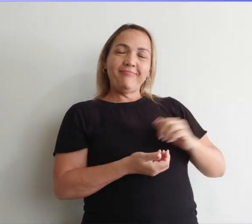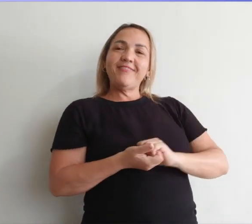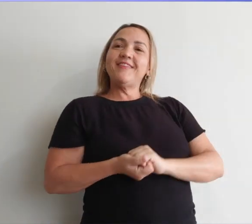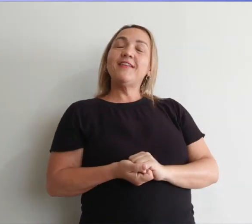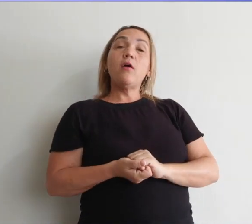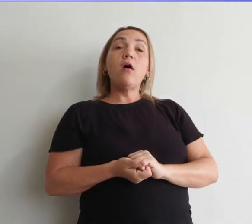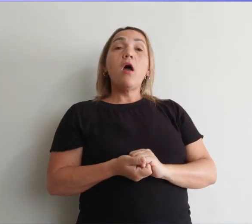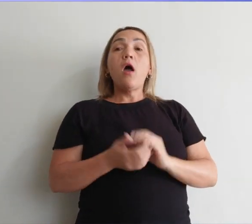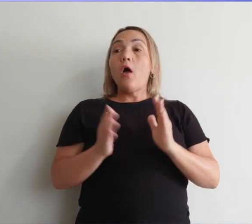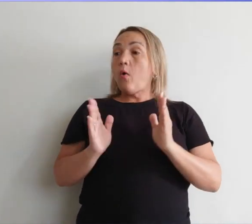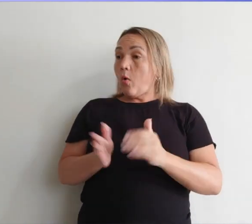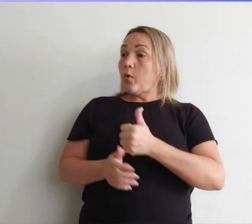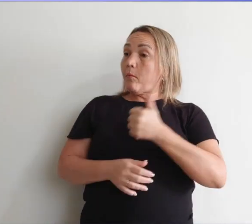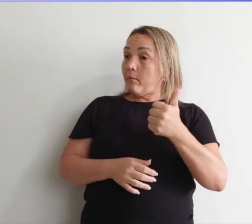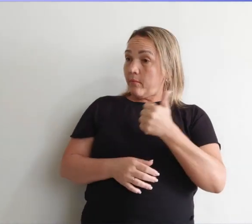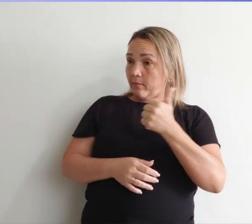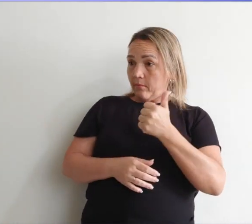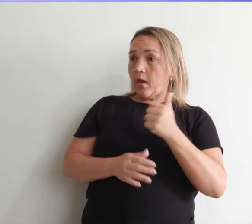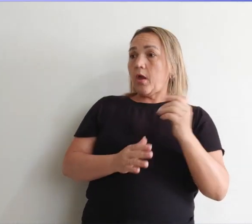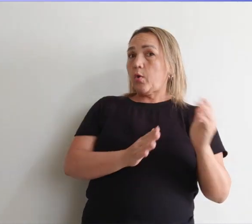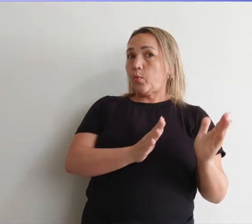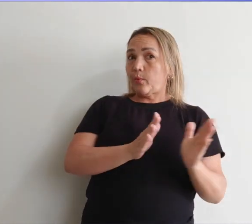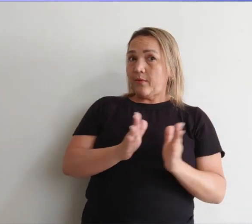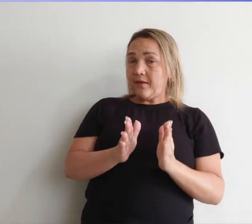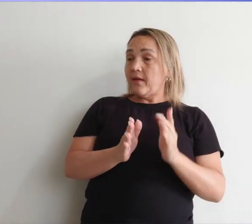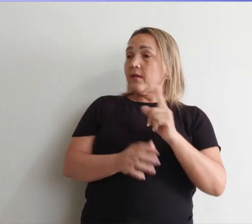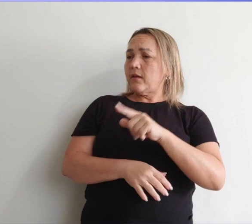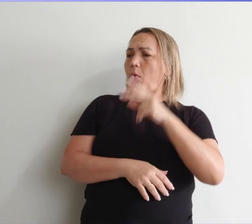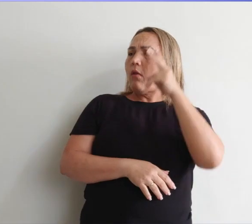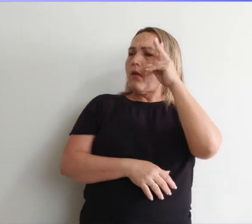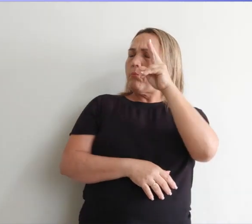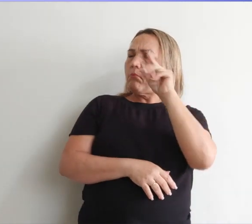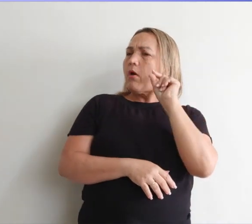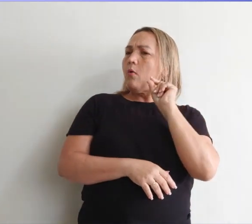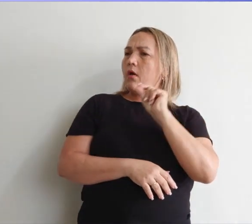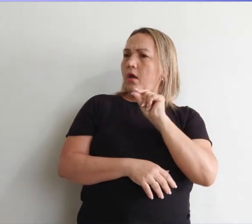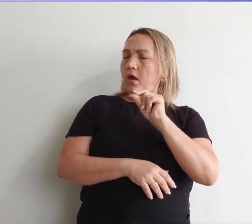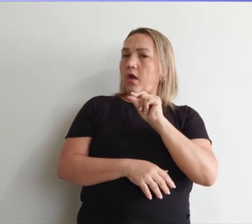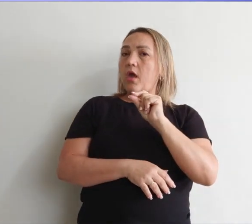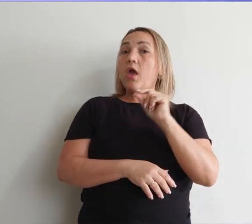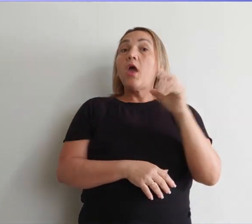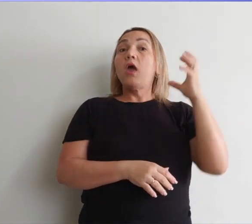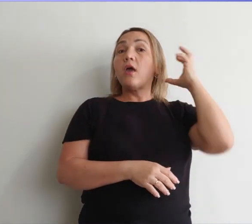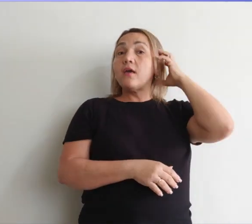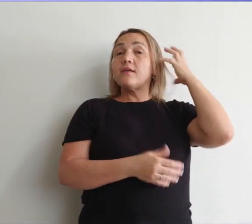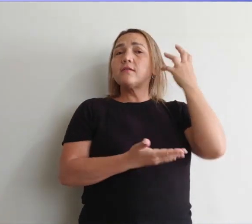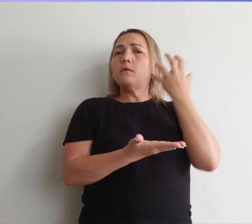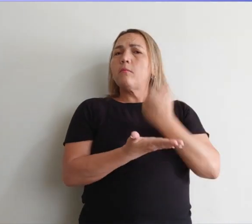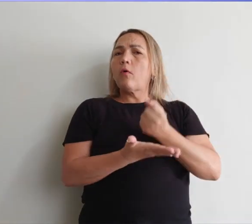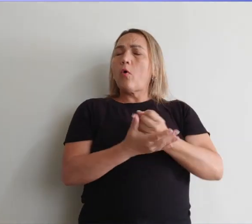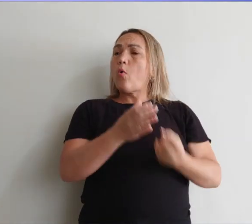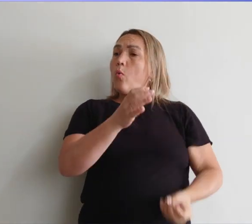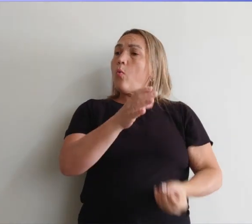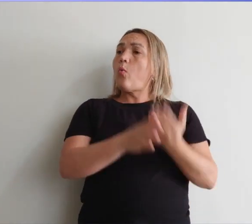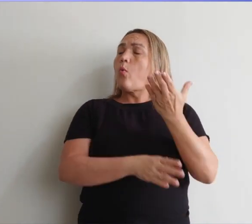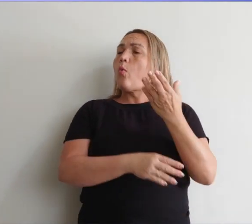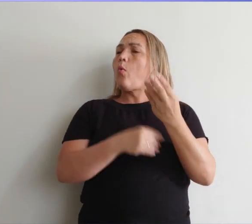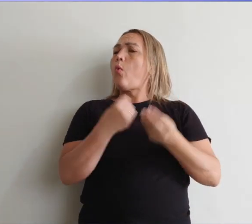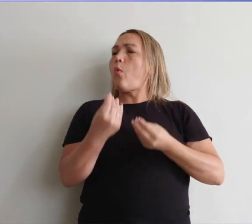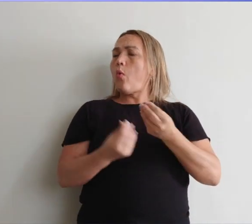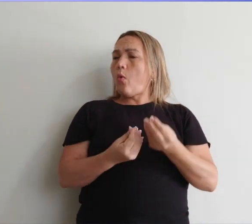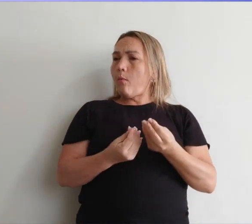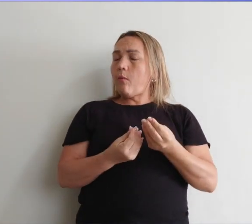Então, como esse é o primeiro episódio, vale lembrar que esse podcast foi criado com o intuito